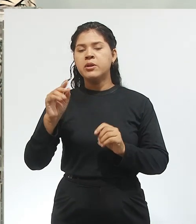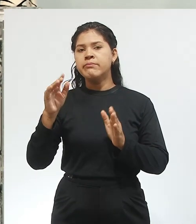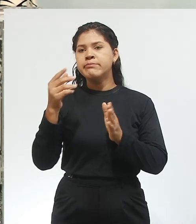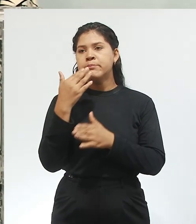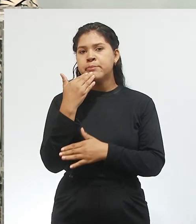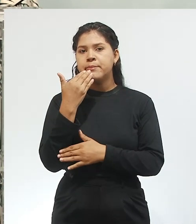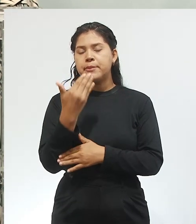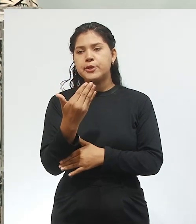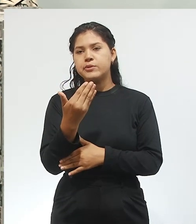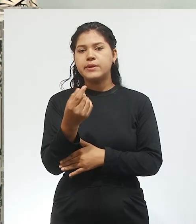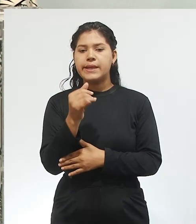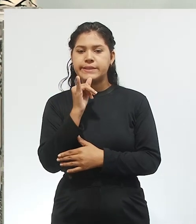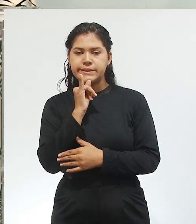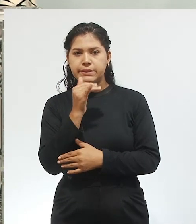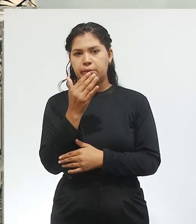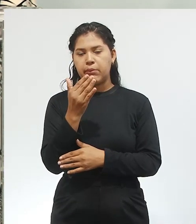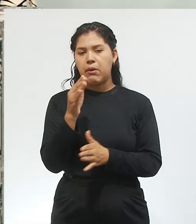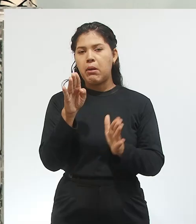não é só